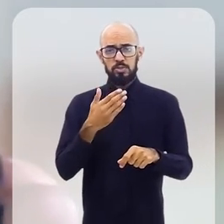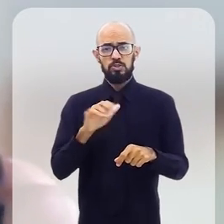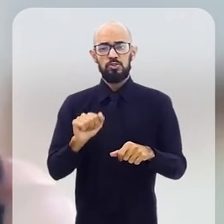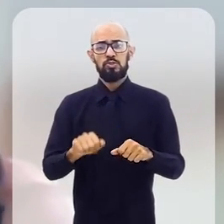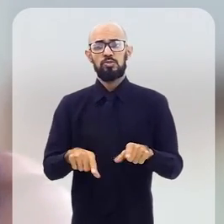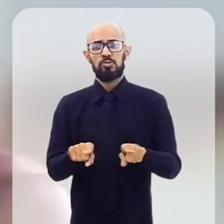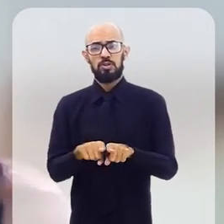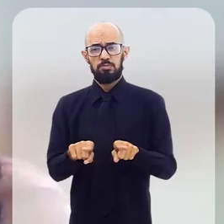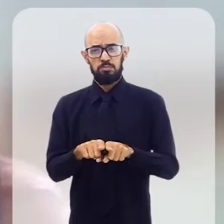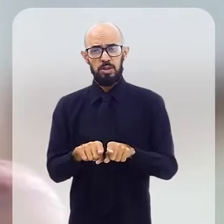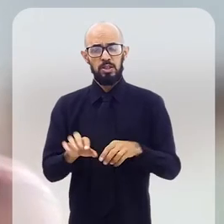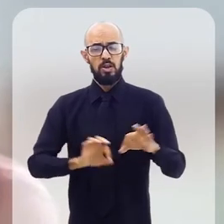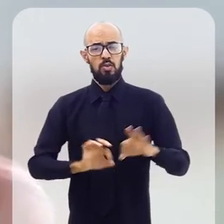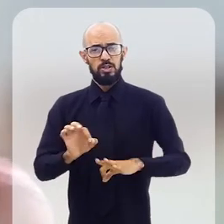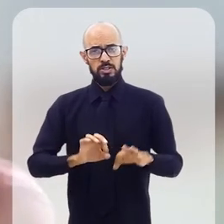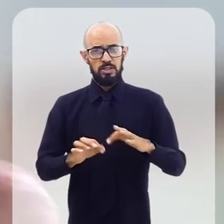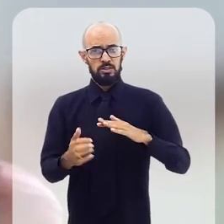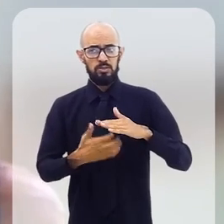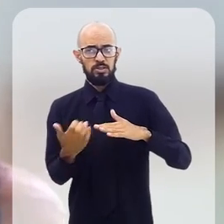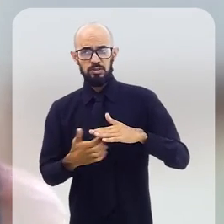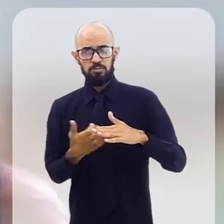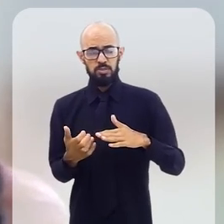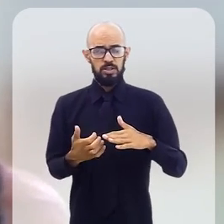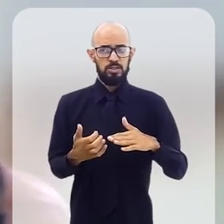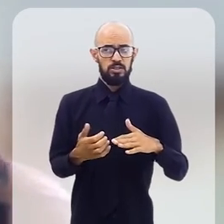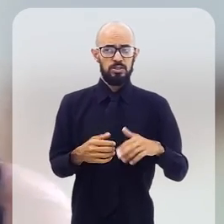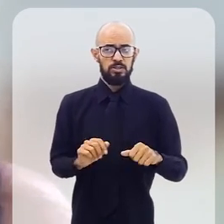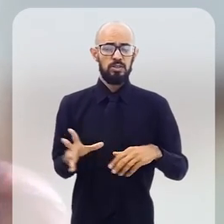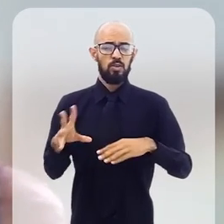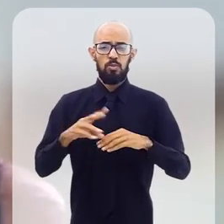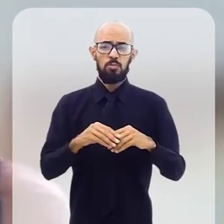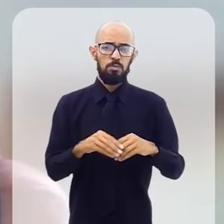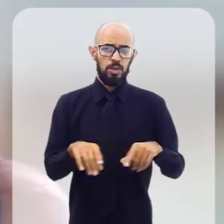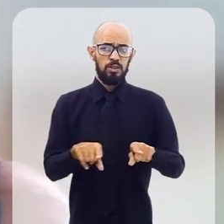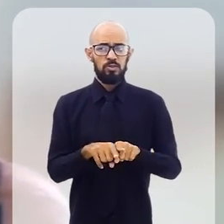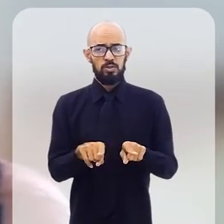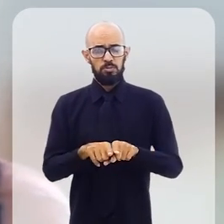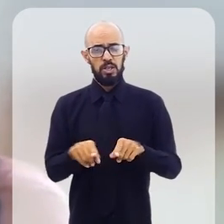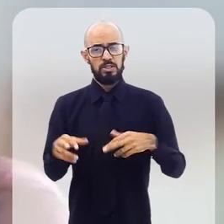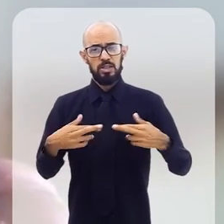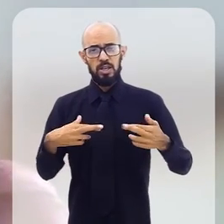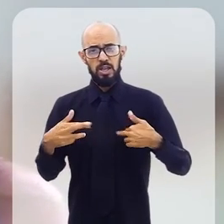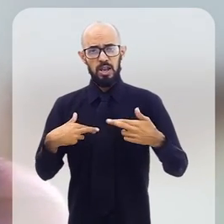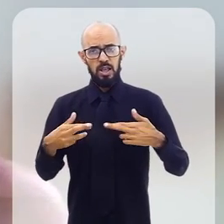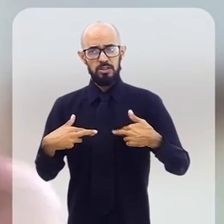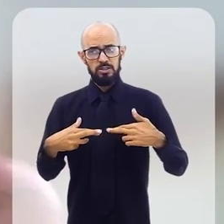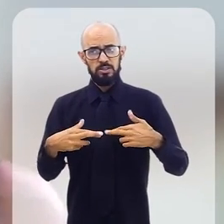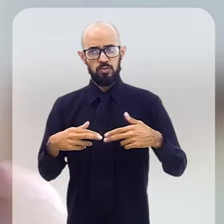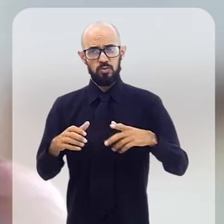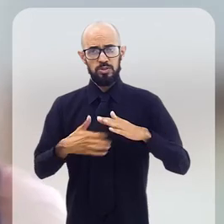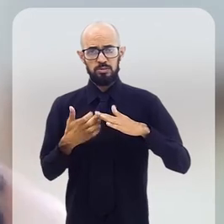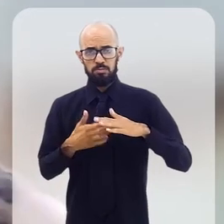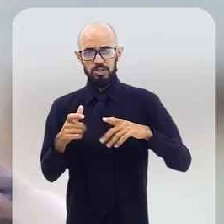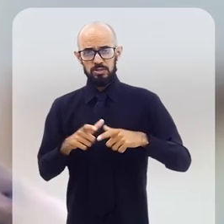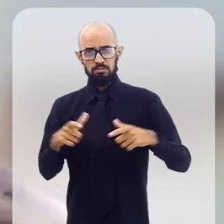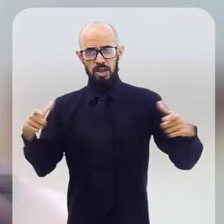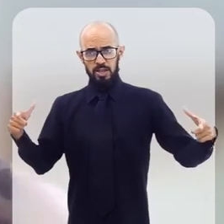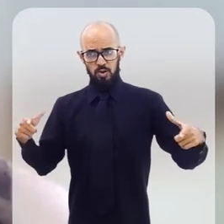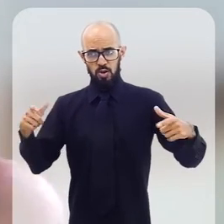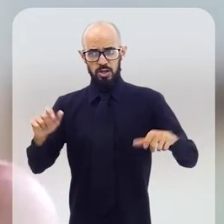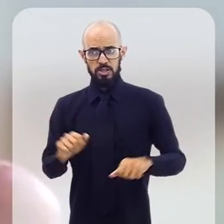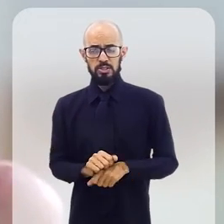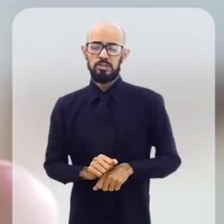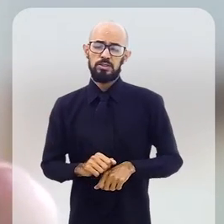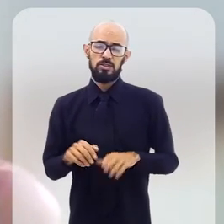é um pedido também dessas empresas, né, enquanto negócio, e que incrementa ainda mais essa relação com a